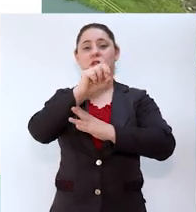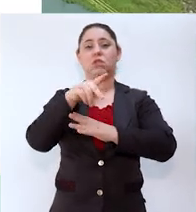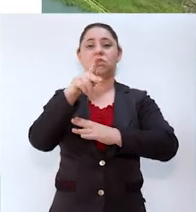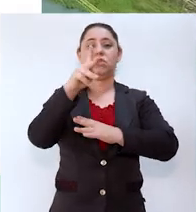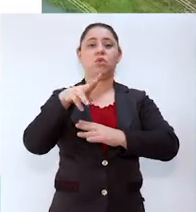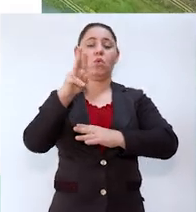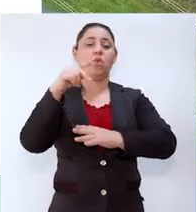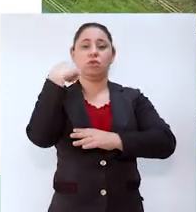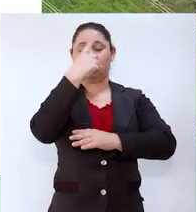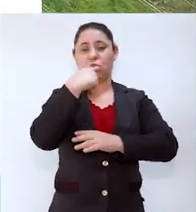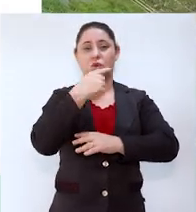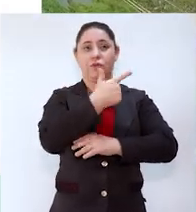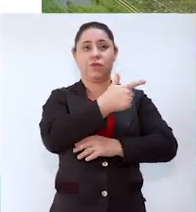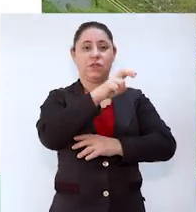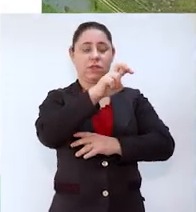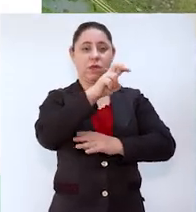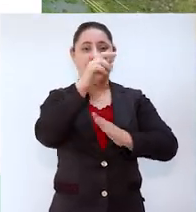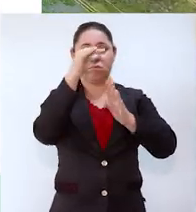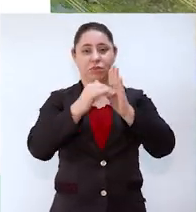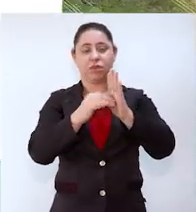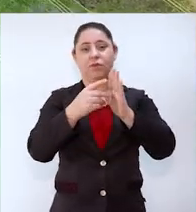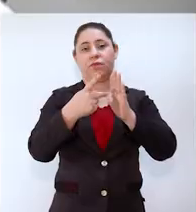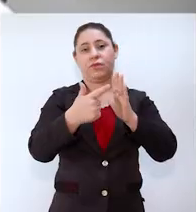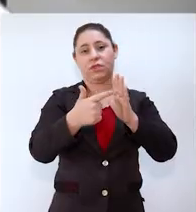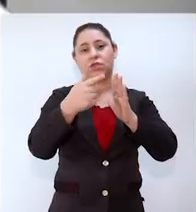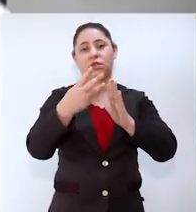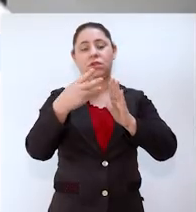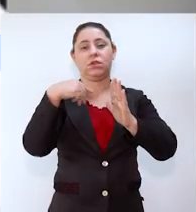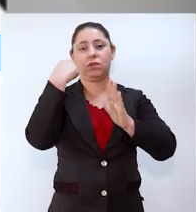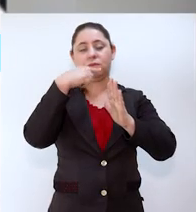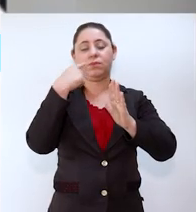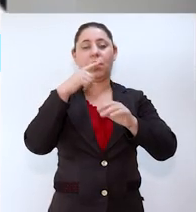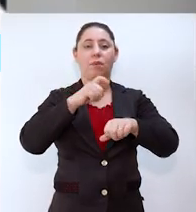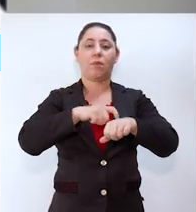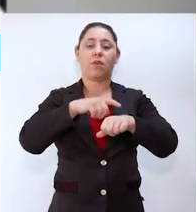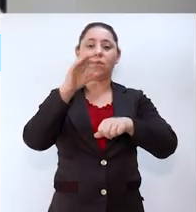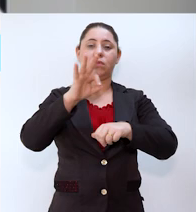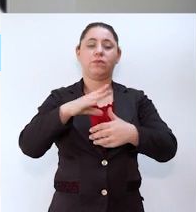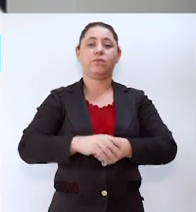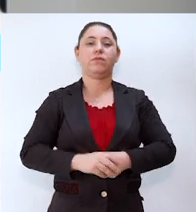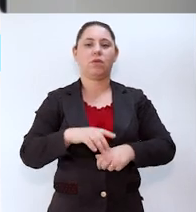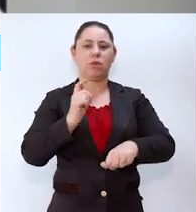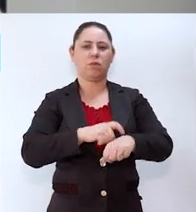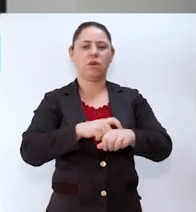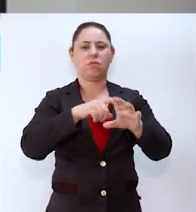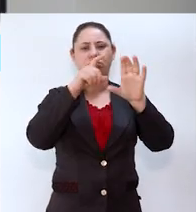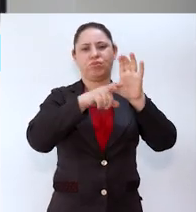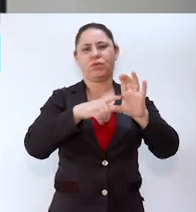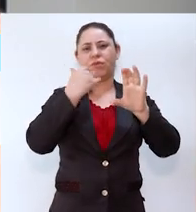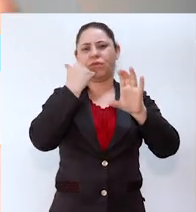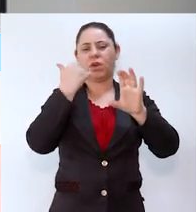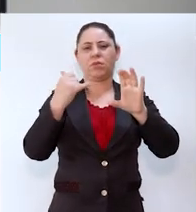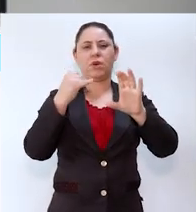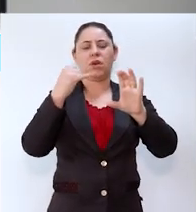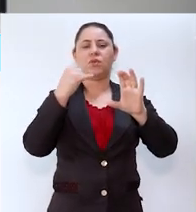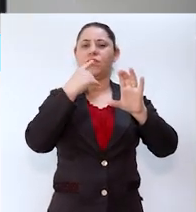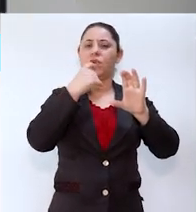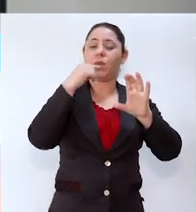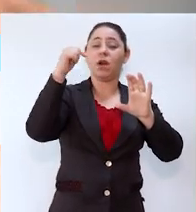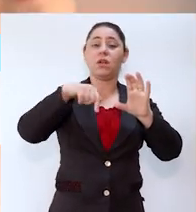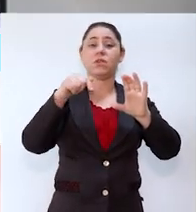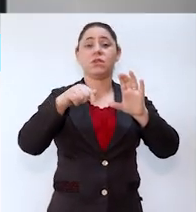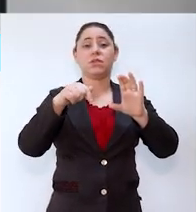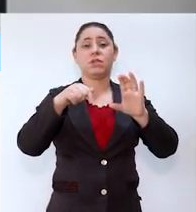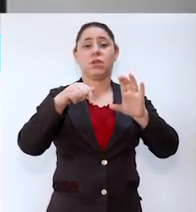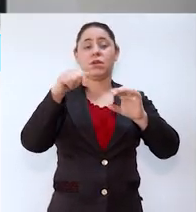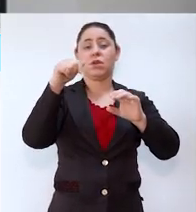o valor passa de 25% para 23%. No momento em que temos a bandeira vermelha, tanto no exercício financeiro deste ano